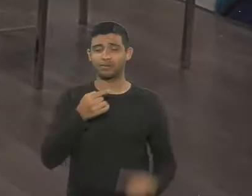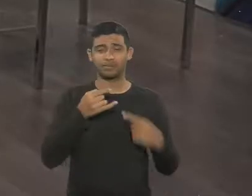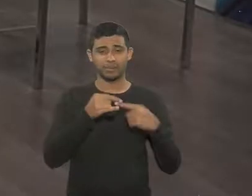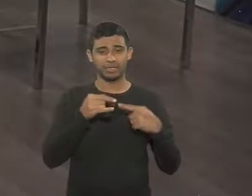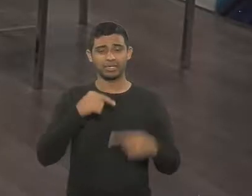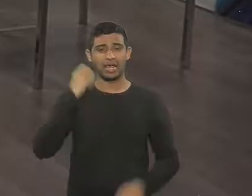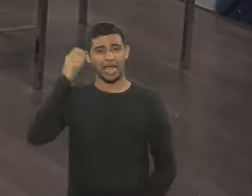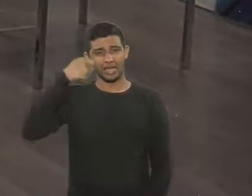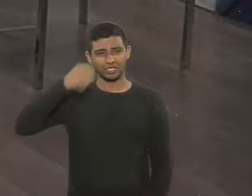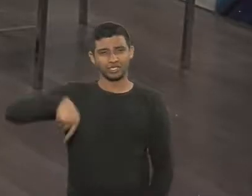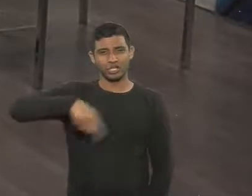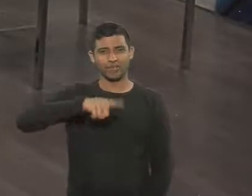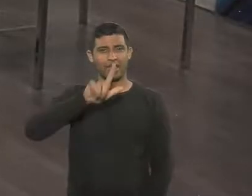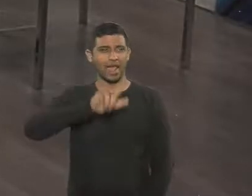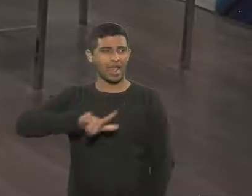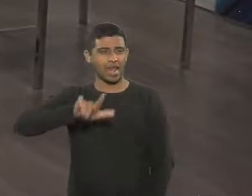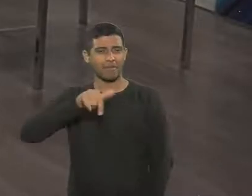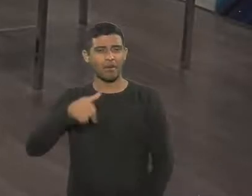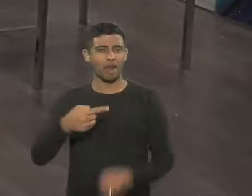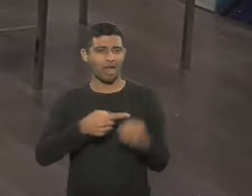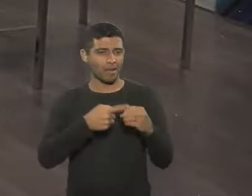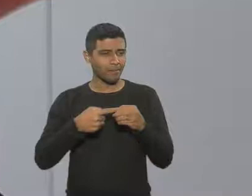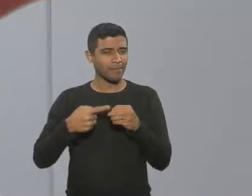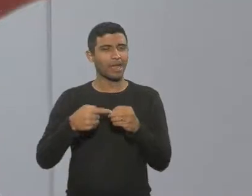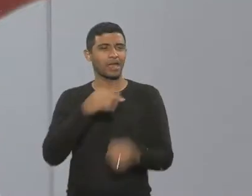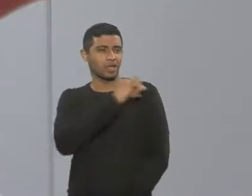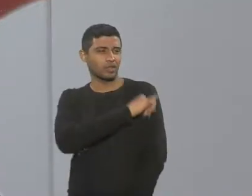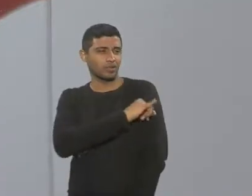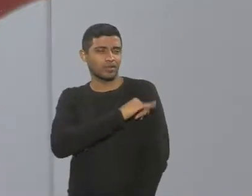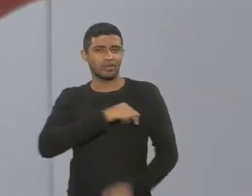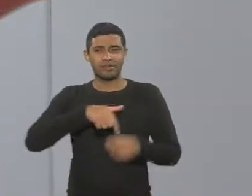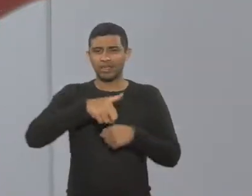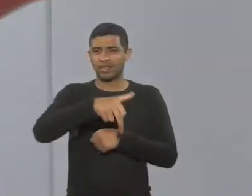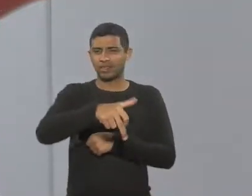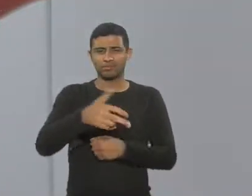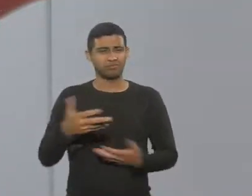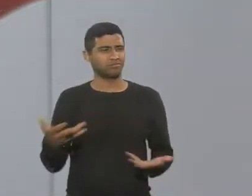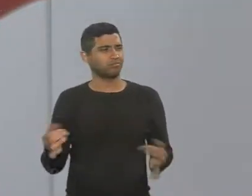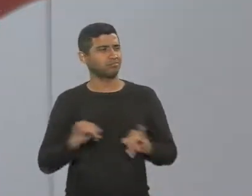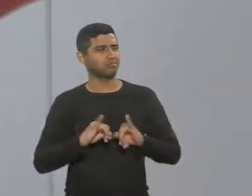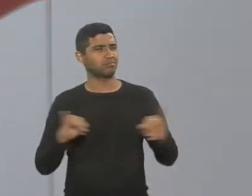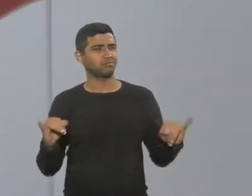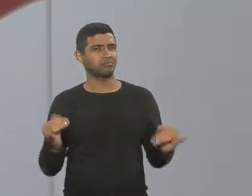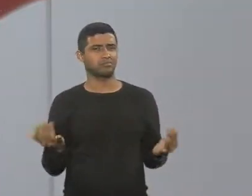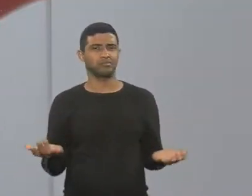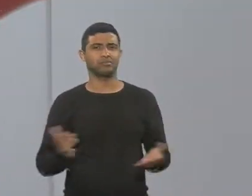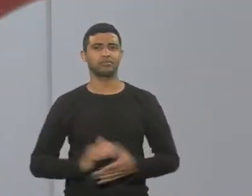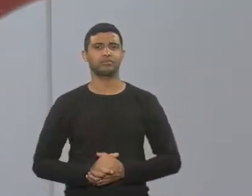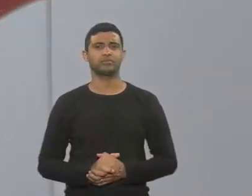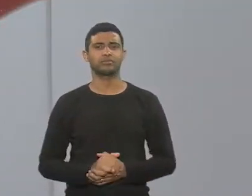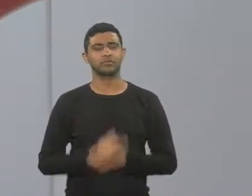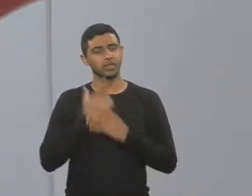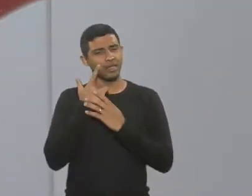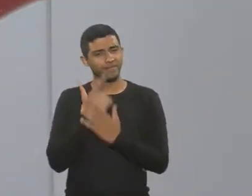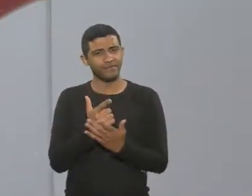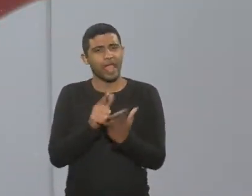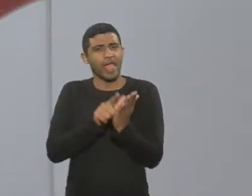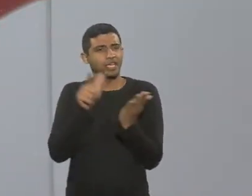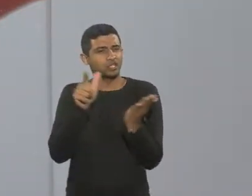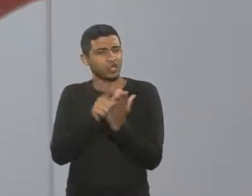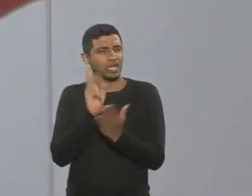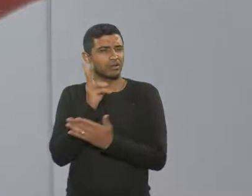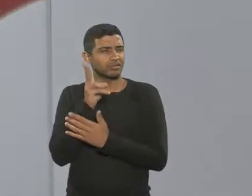o Leblon, que é um bairro do Rio de Janeiro, né, assim, super chique, e atravessa a rua e isso vira notícia. Na verdade, o jornalismo, historicamente, sempre teve um